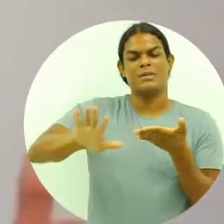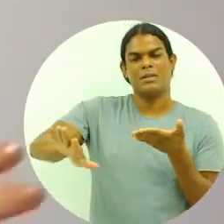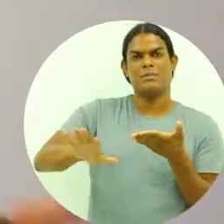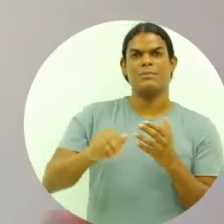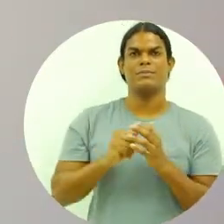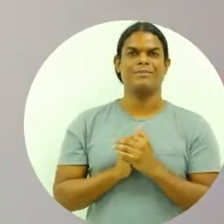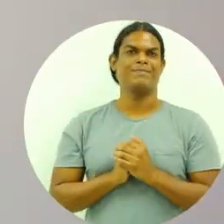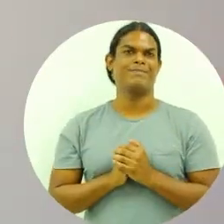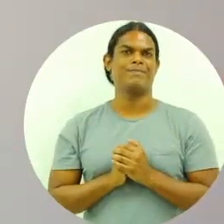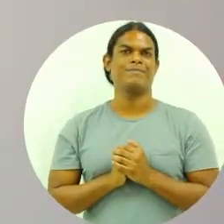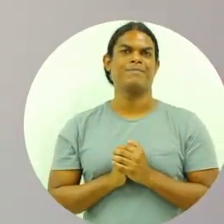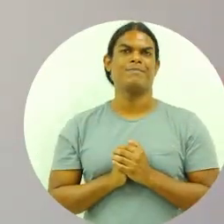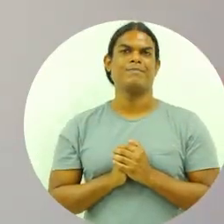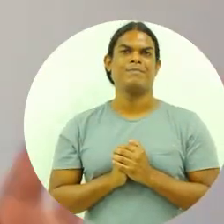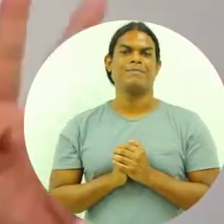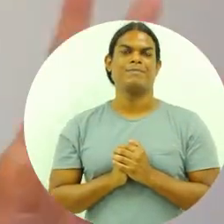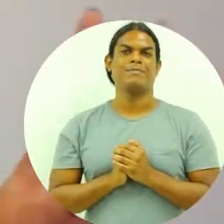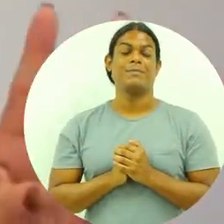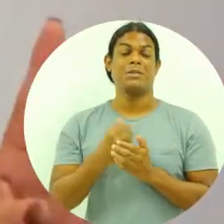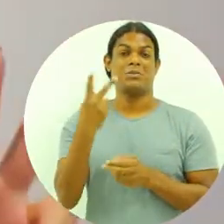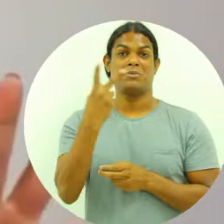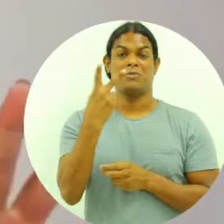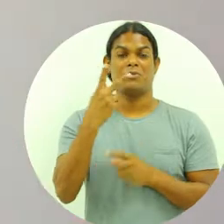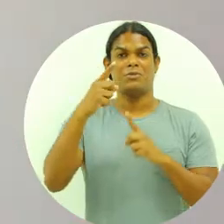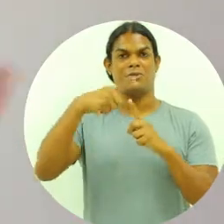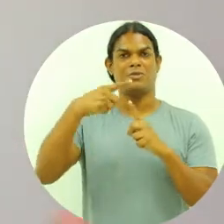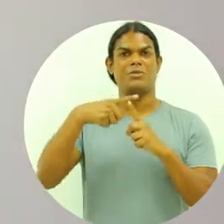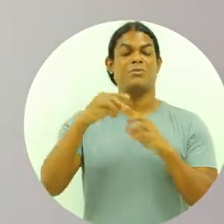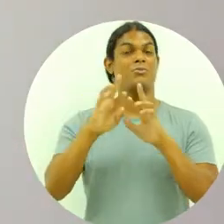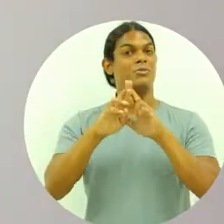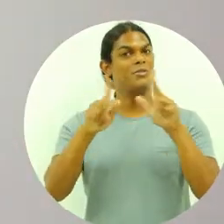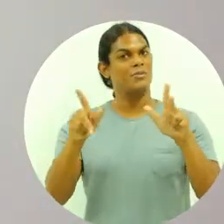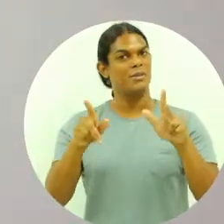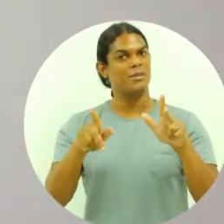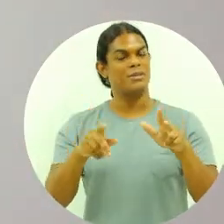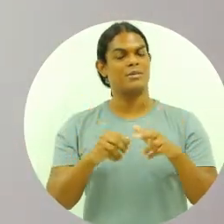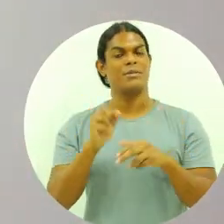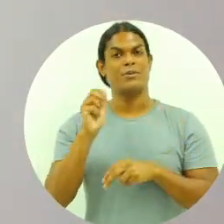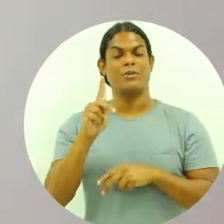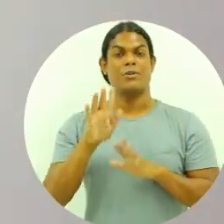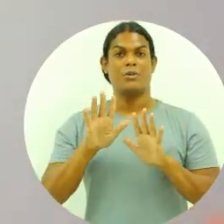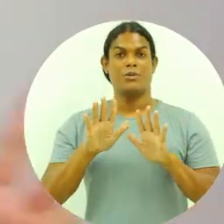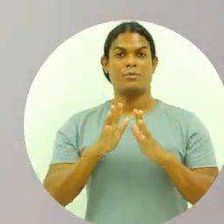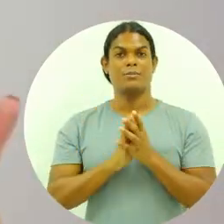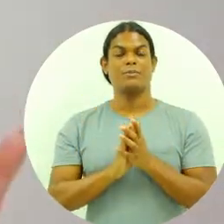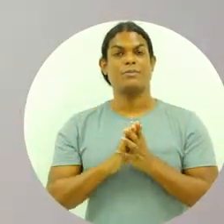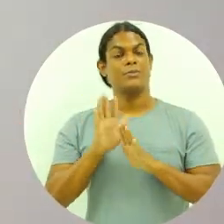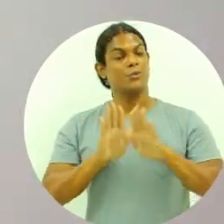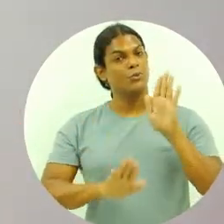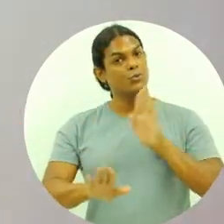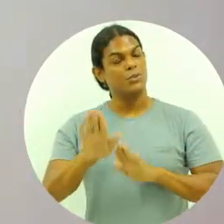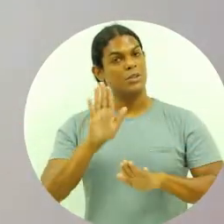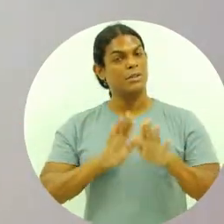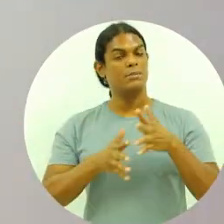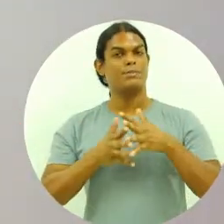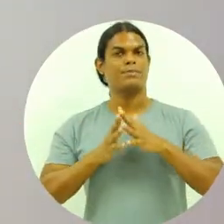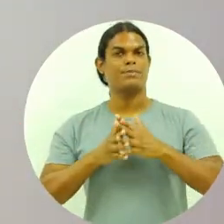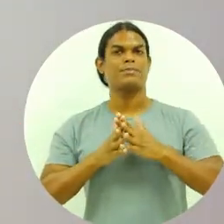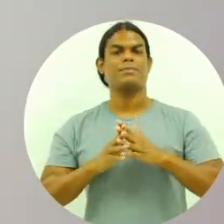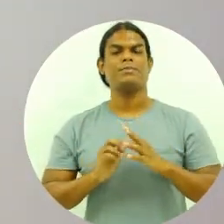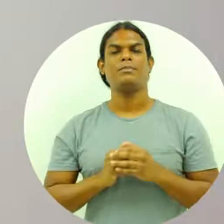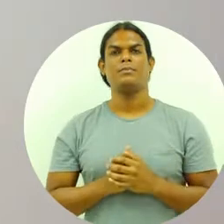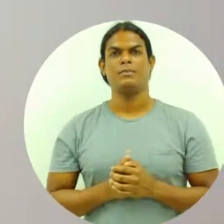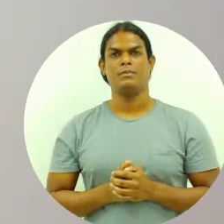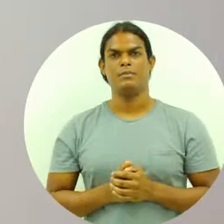demitido do processo administrativo. Então, são dois tipos de punições independentes, ok? Não confundir.